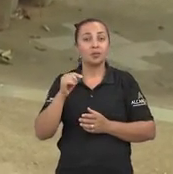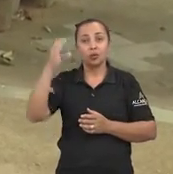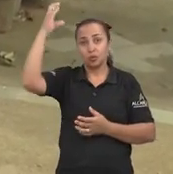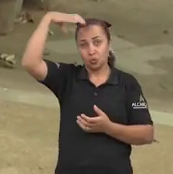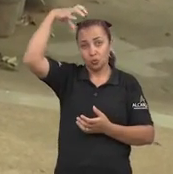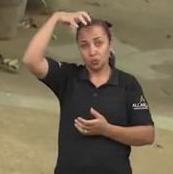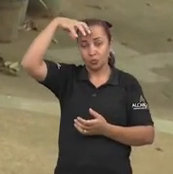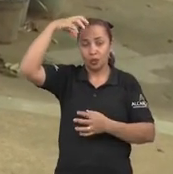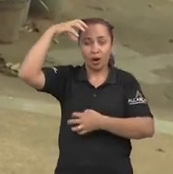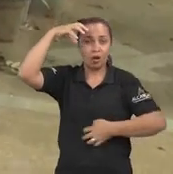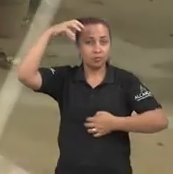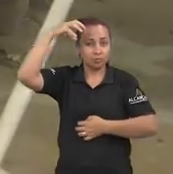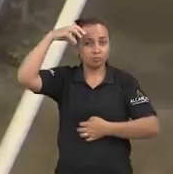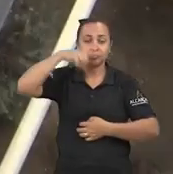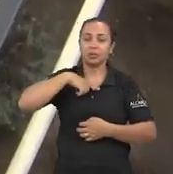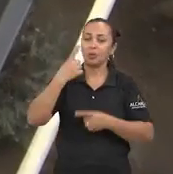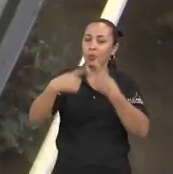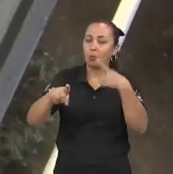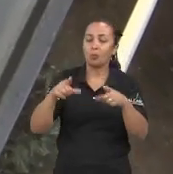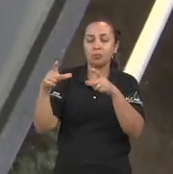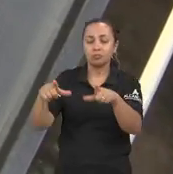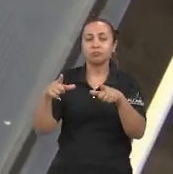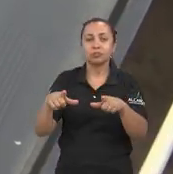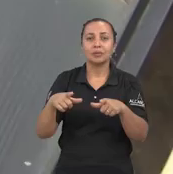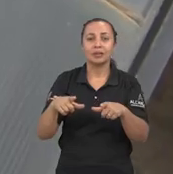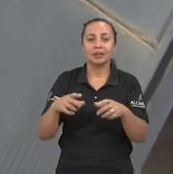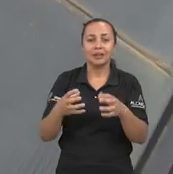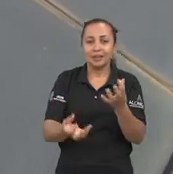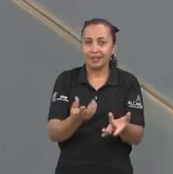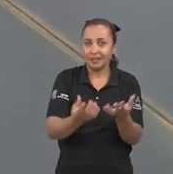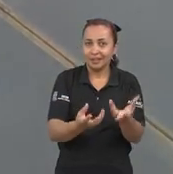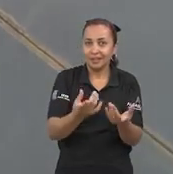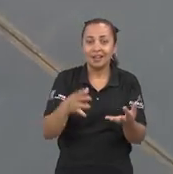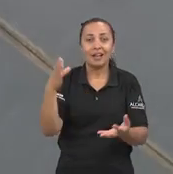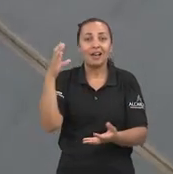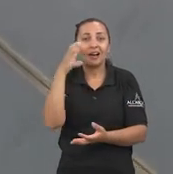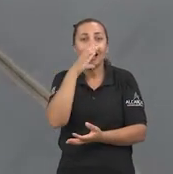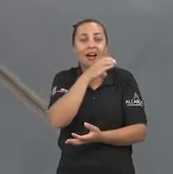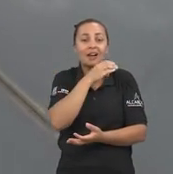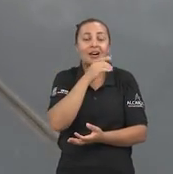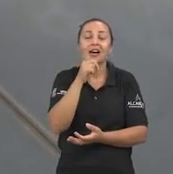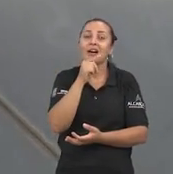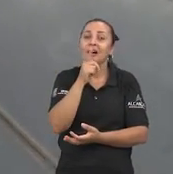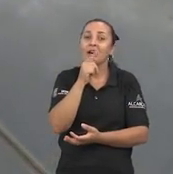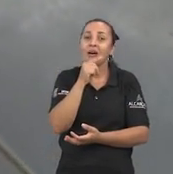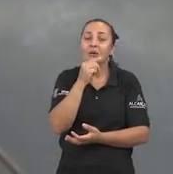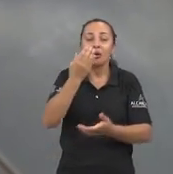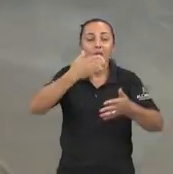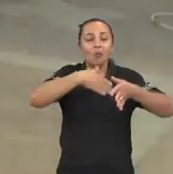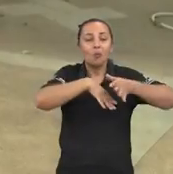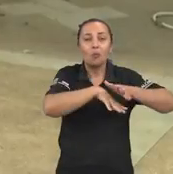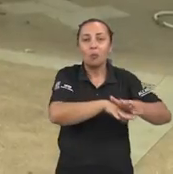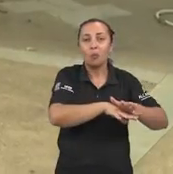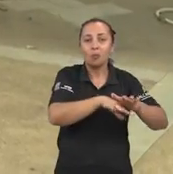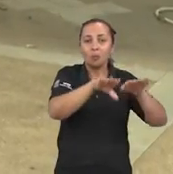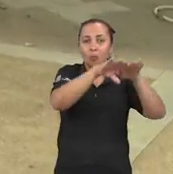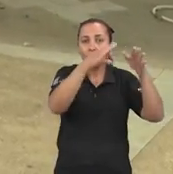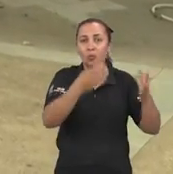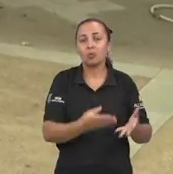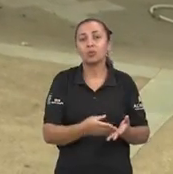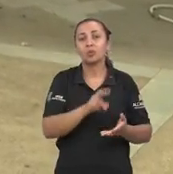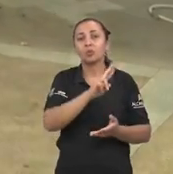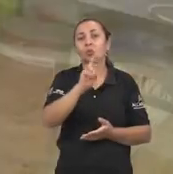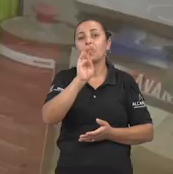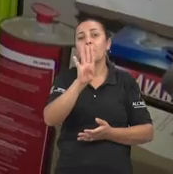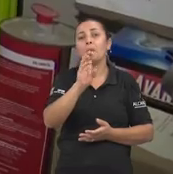no caso de aquecimento que tem outro tipo de placa que aquece a alma e essa água é armazenada dentro de um tanque